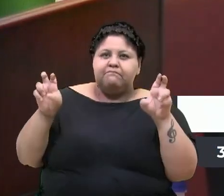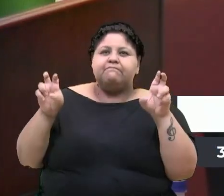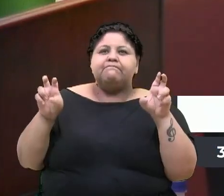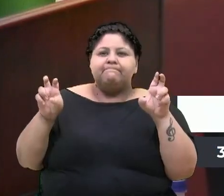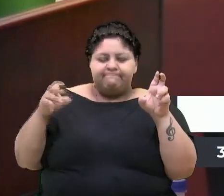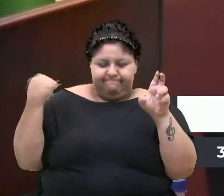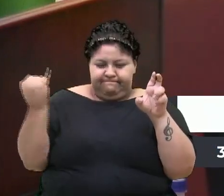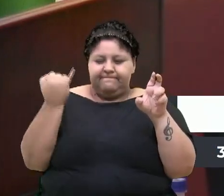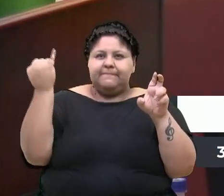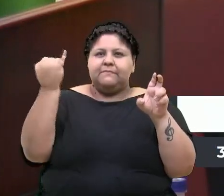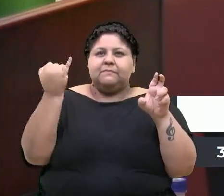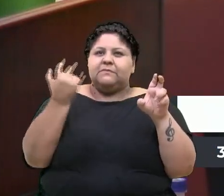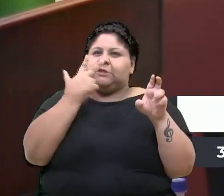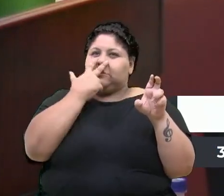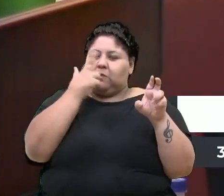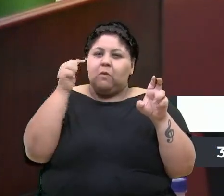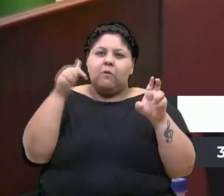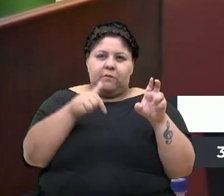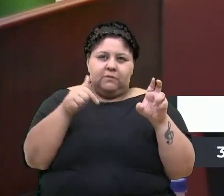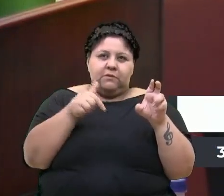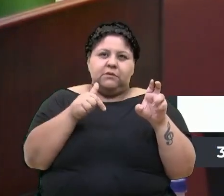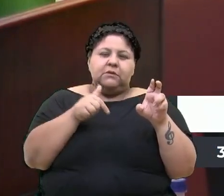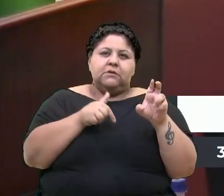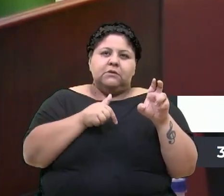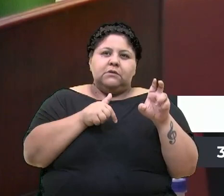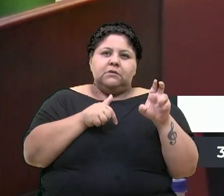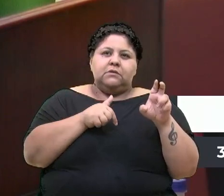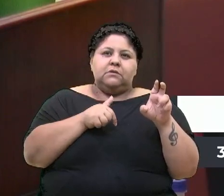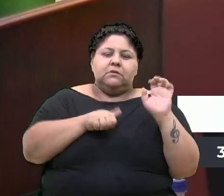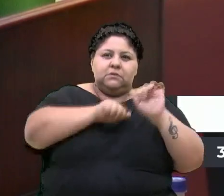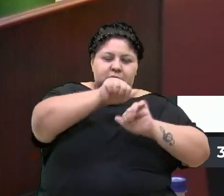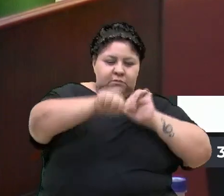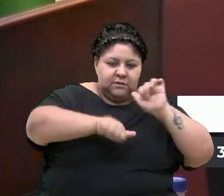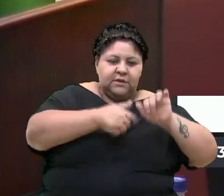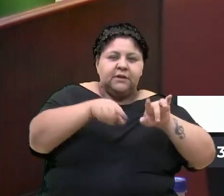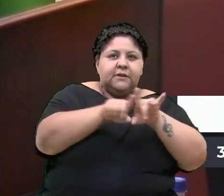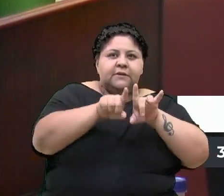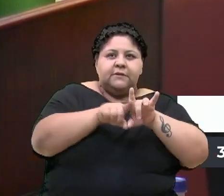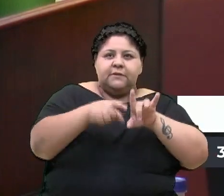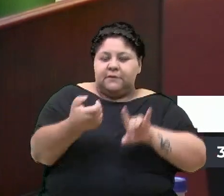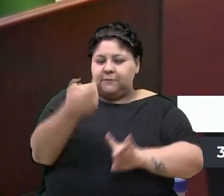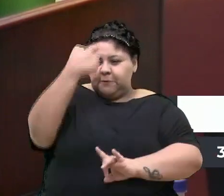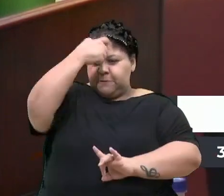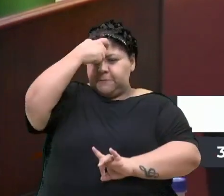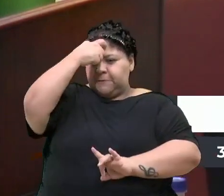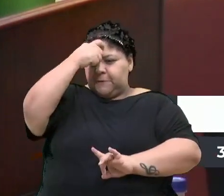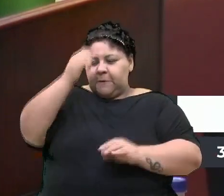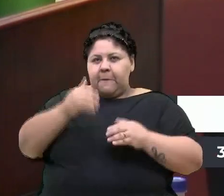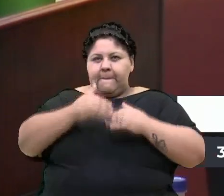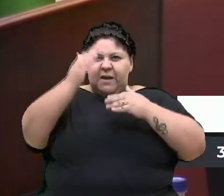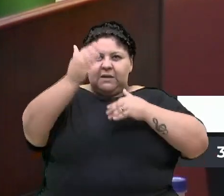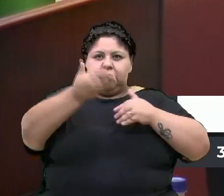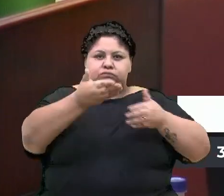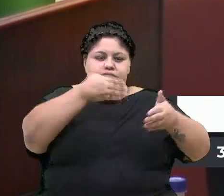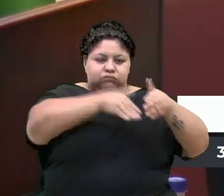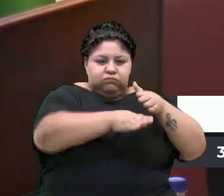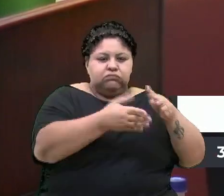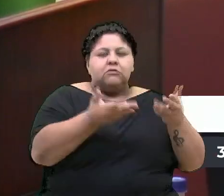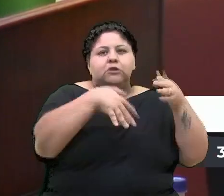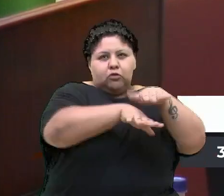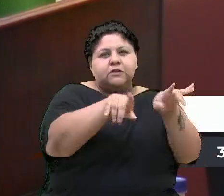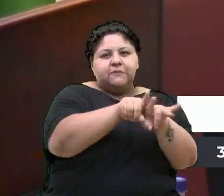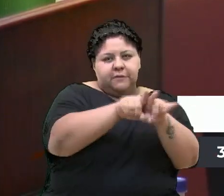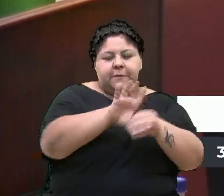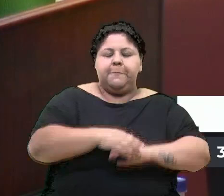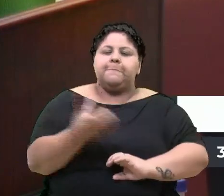tão importantes como esse, de tornar, inclusive, o conhecimento, a escola muito mais acessível, muito mais inclusiva. E quero